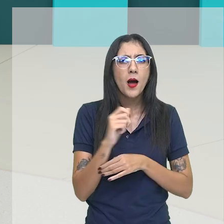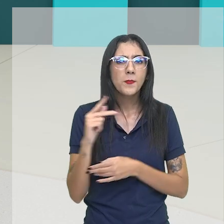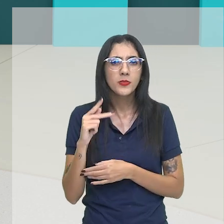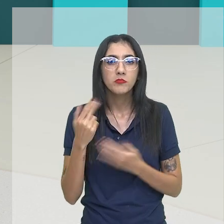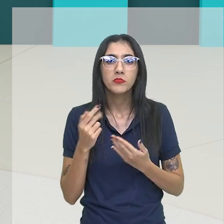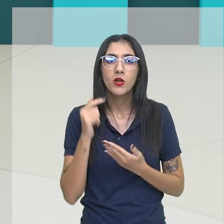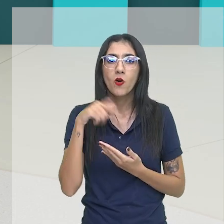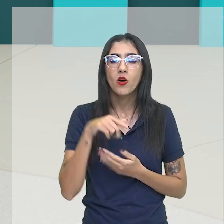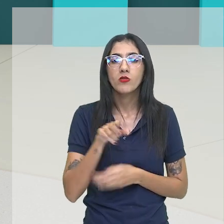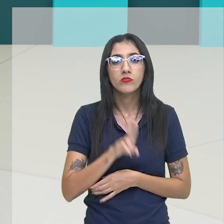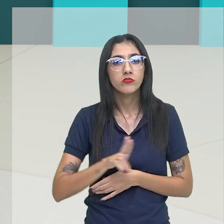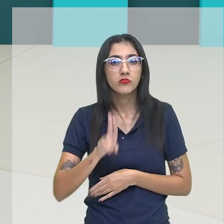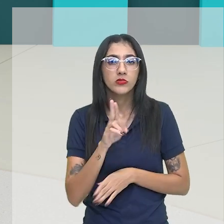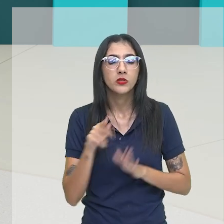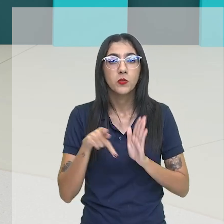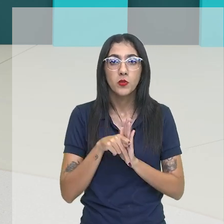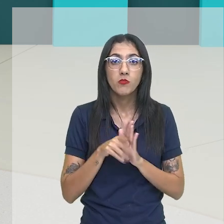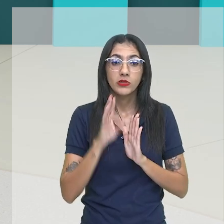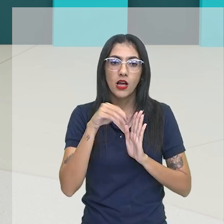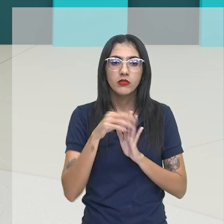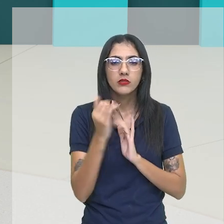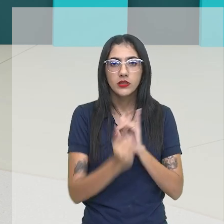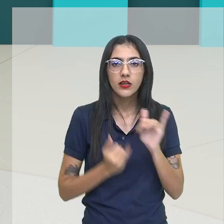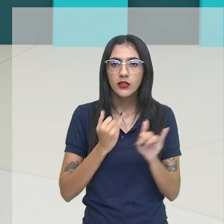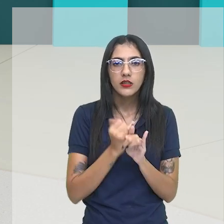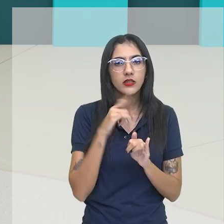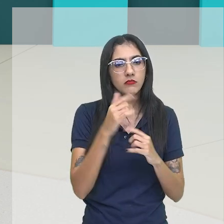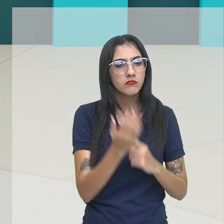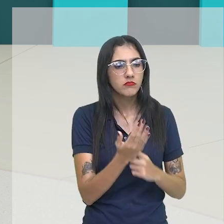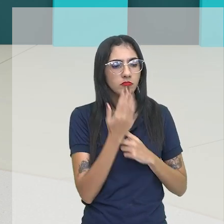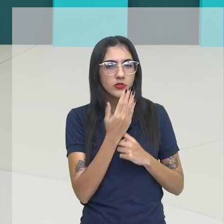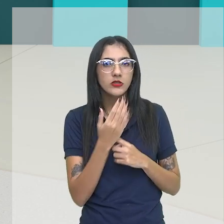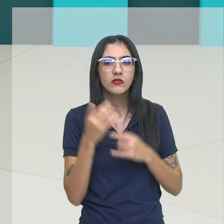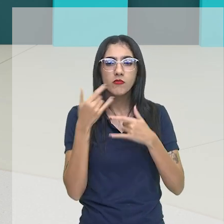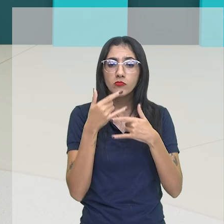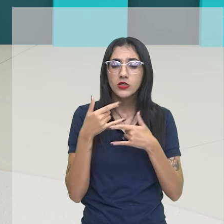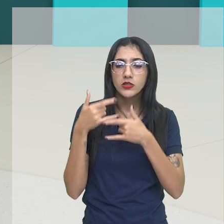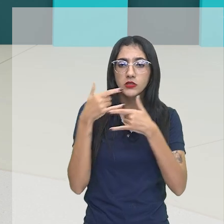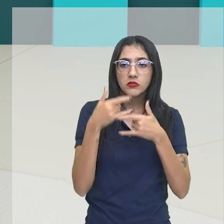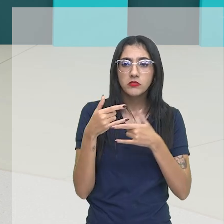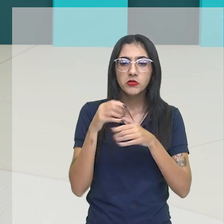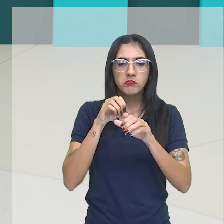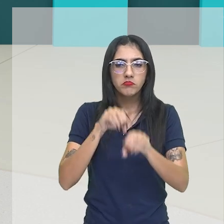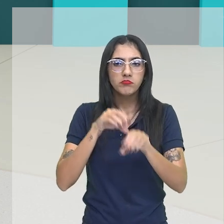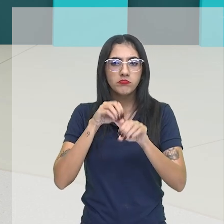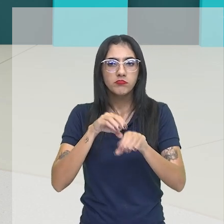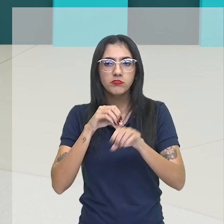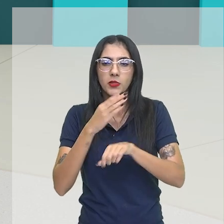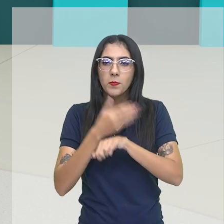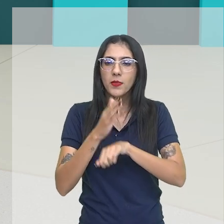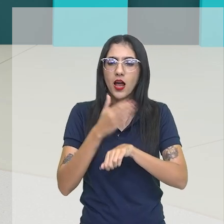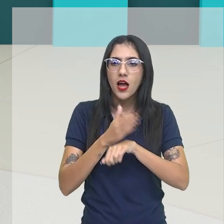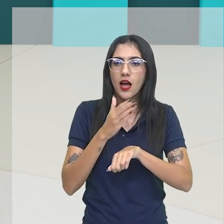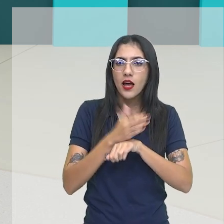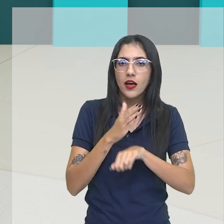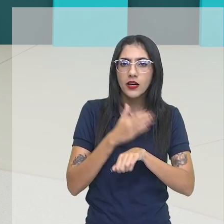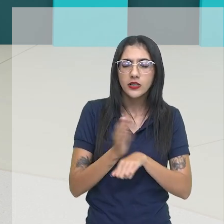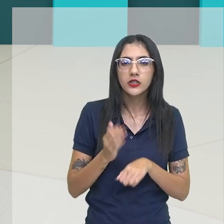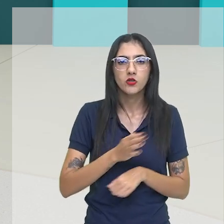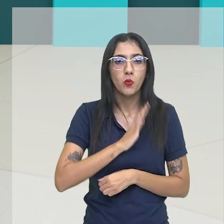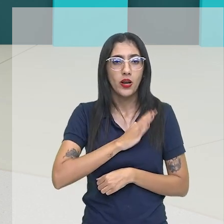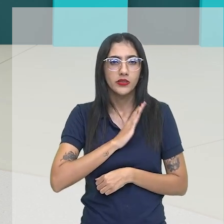São serviços, né, de streaming online que oferecem aulas ao vivo sob demandas fitness, como treinamento de